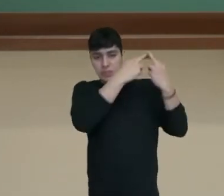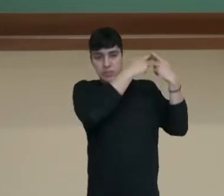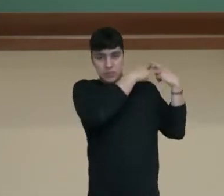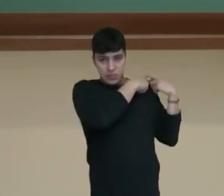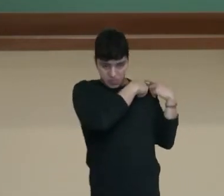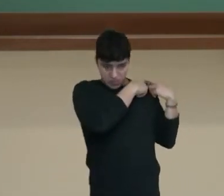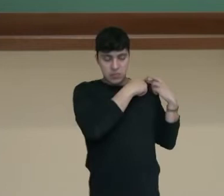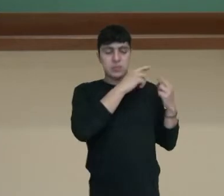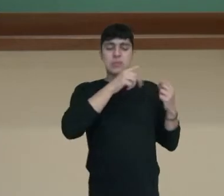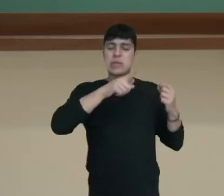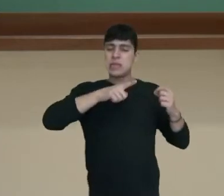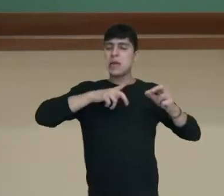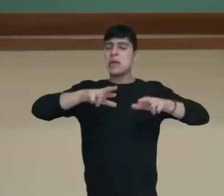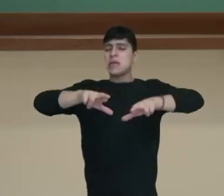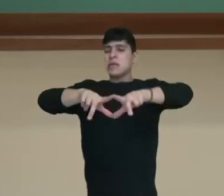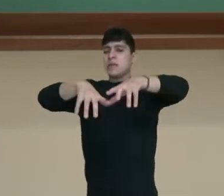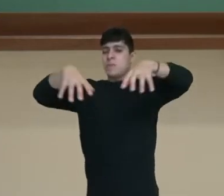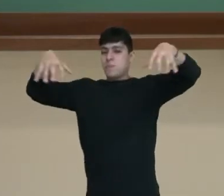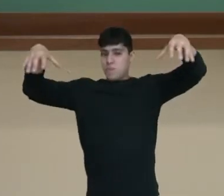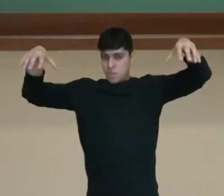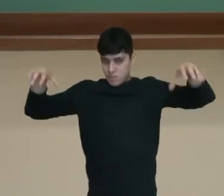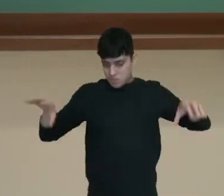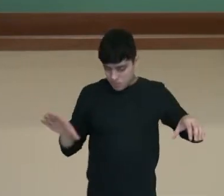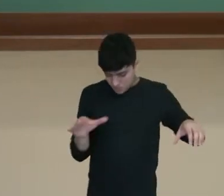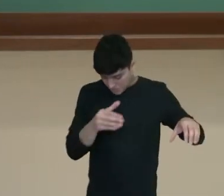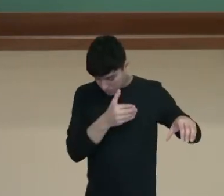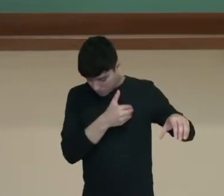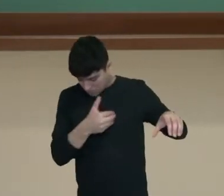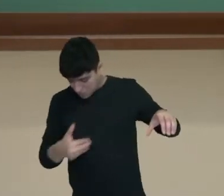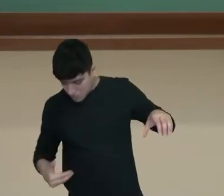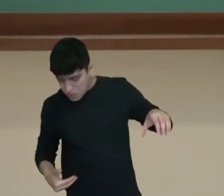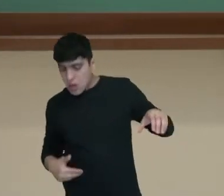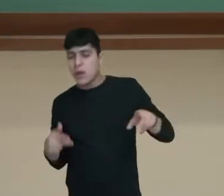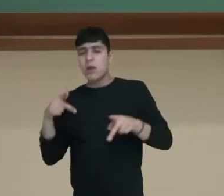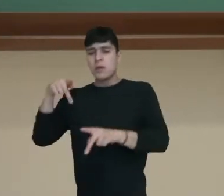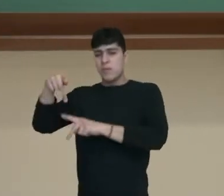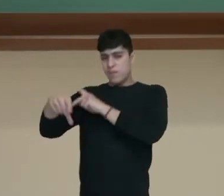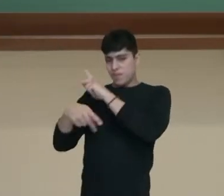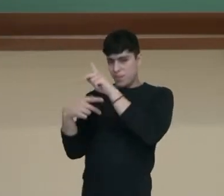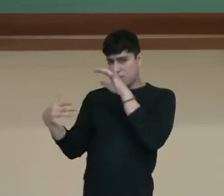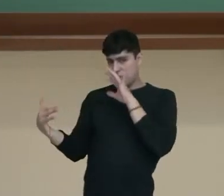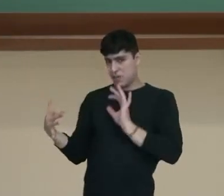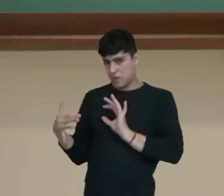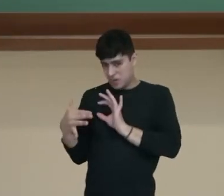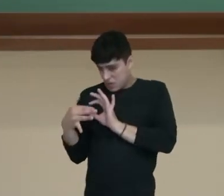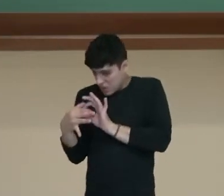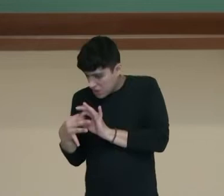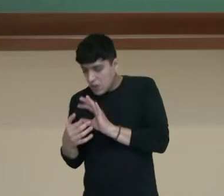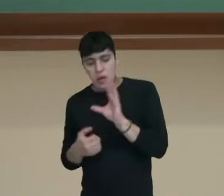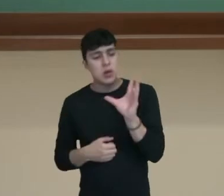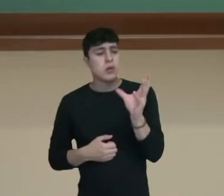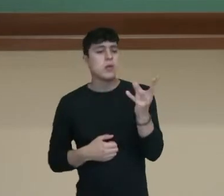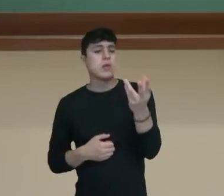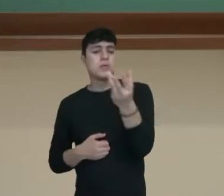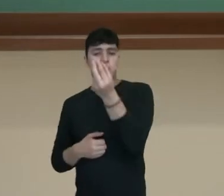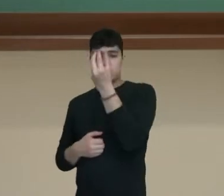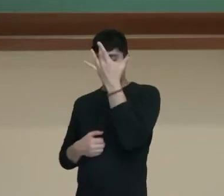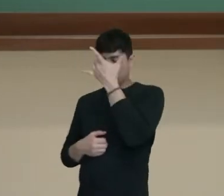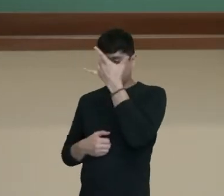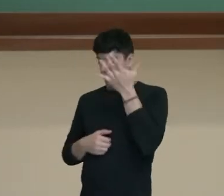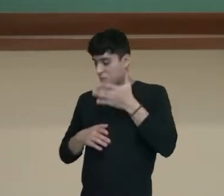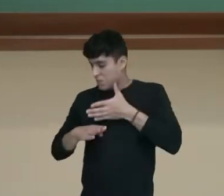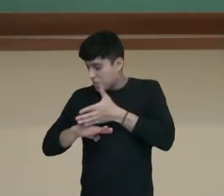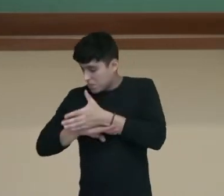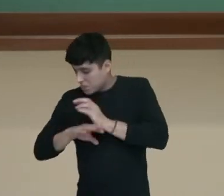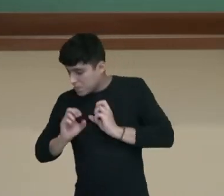essa diferença entre o que é público, é do povo, né? É comum, é de uso comum,